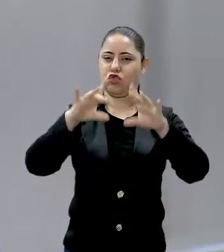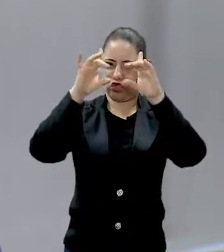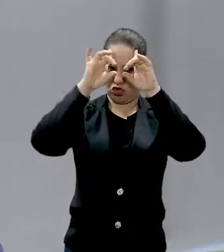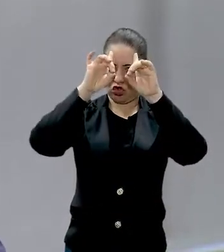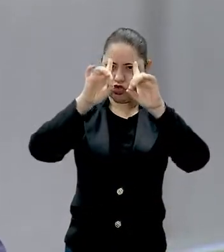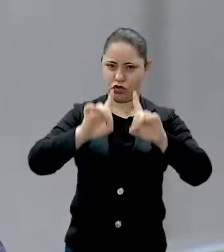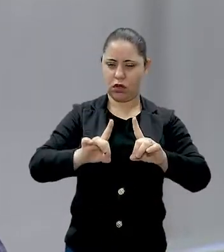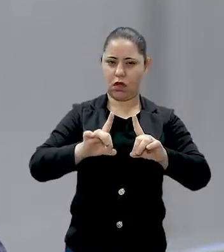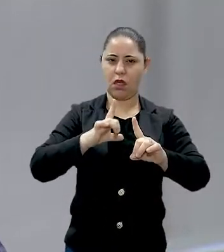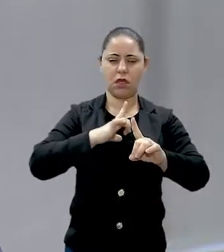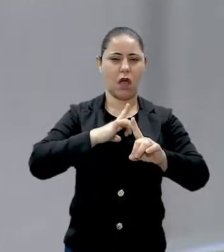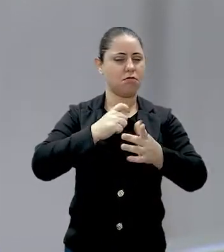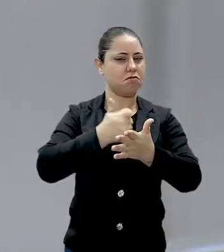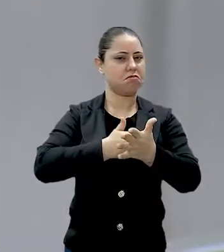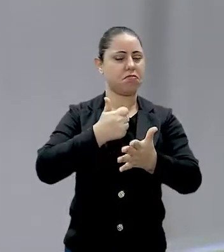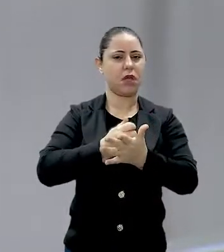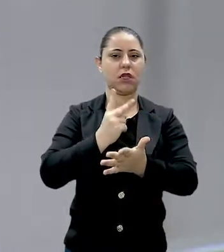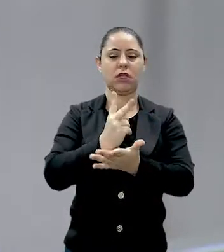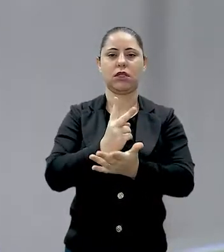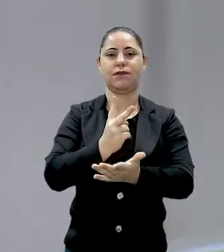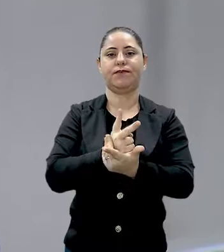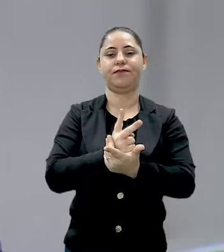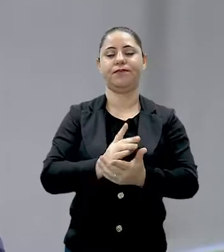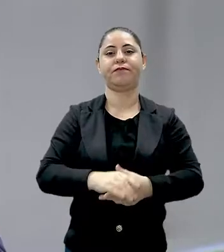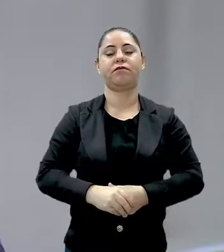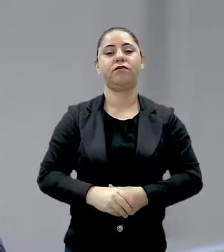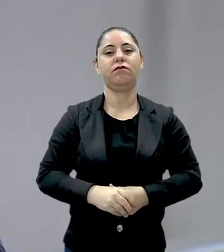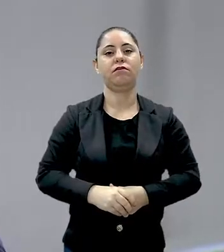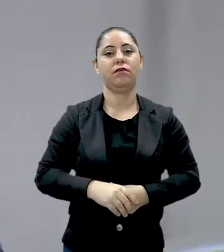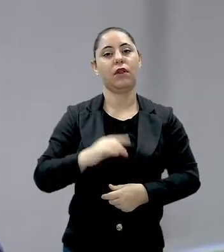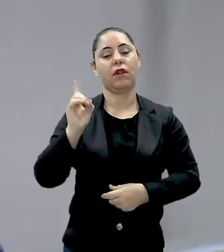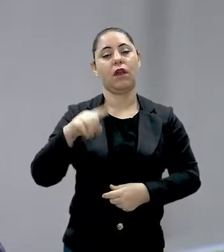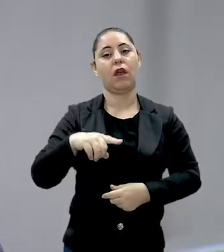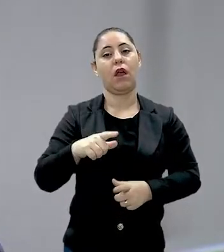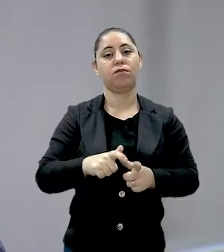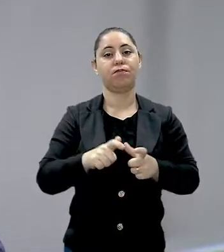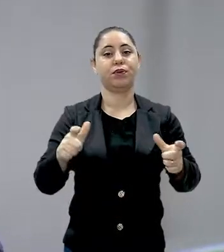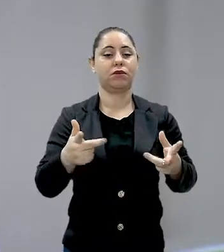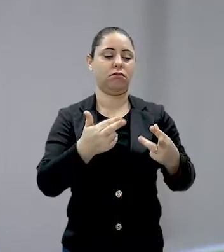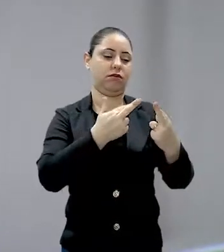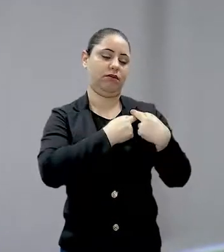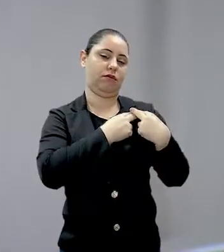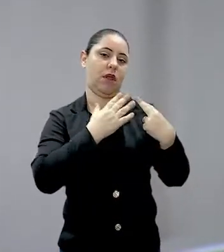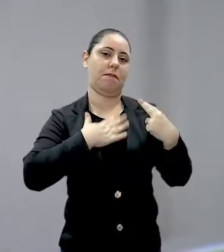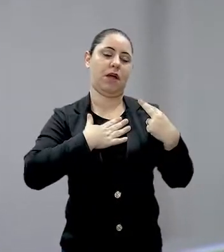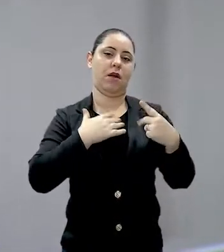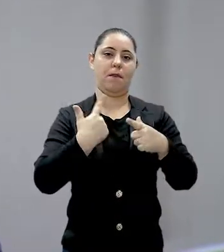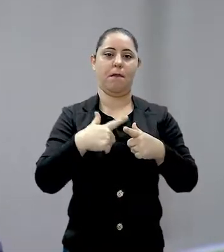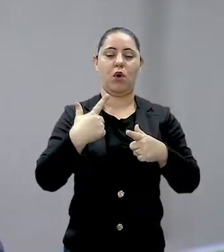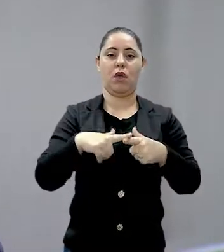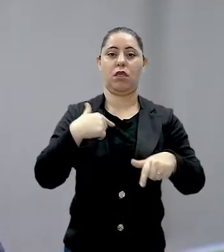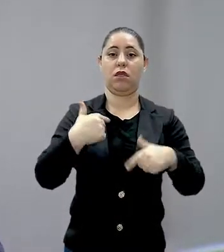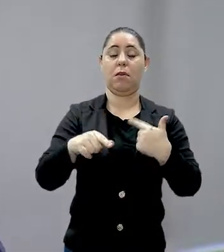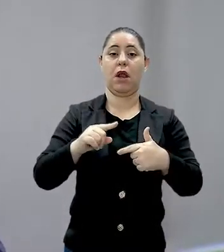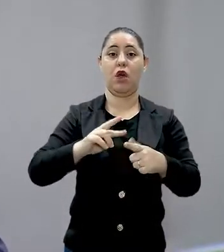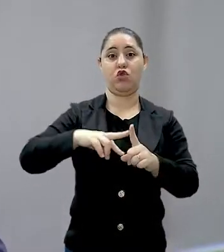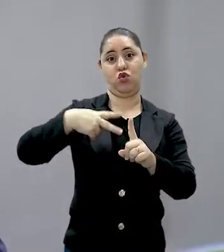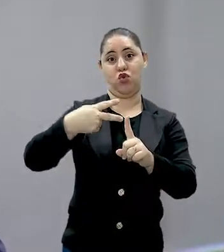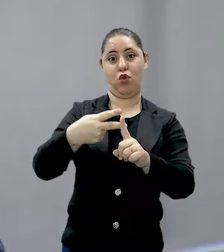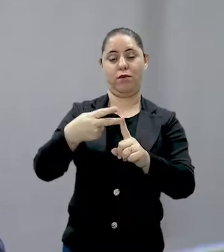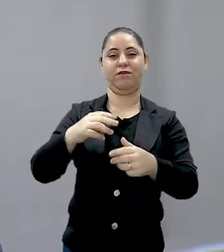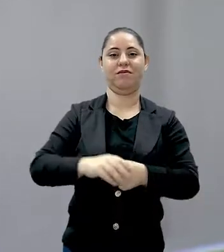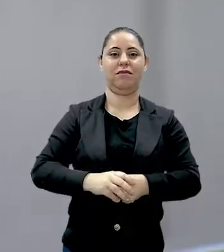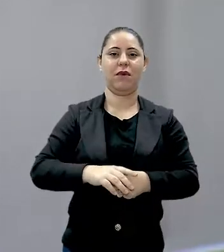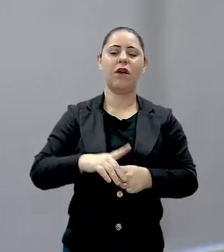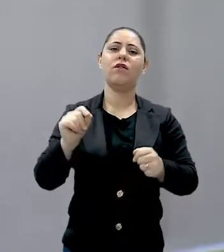De uma dignidade assim a toda prova. Então, isso de uma certa maneira aumenta a minha responsabilidade, porque eu tenho que trabalhar